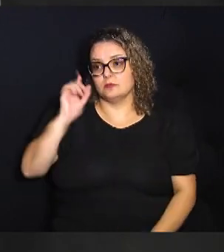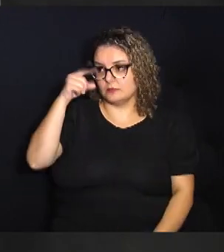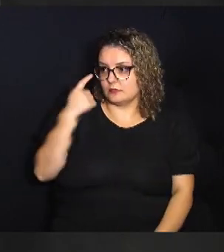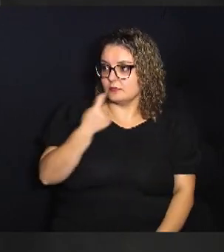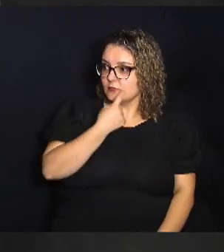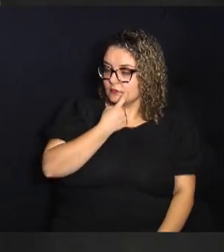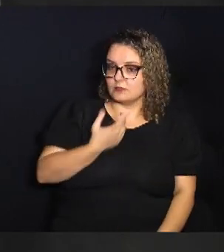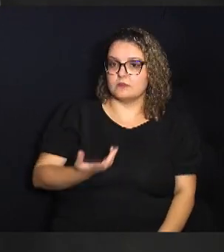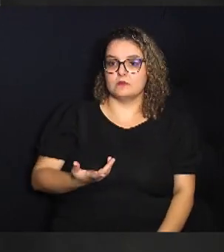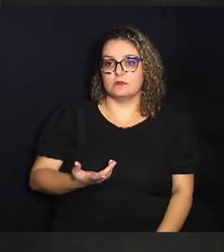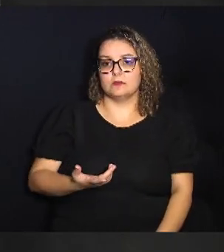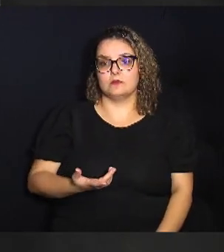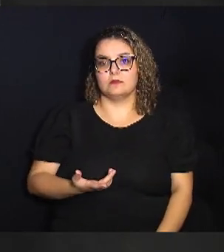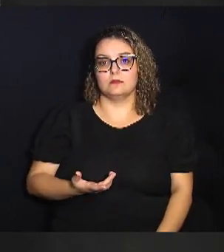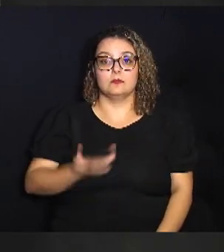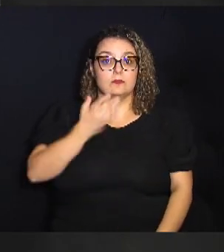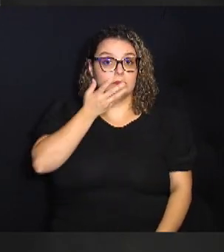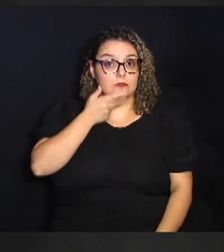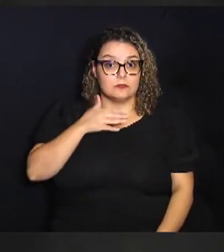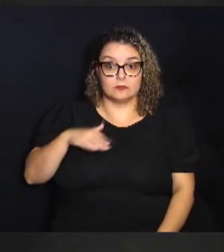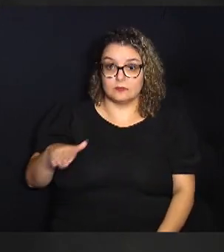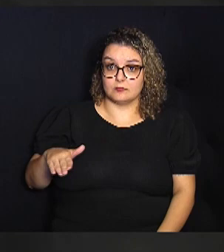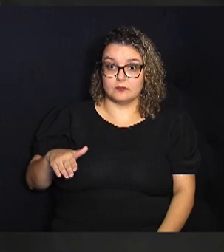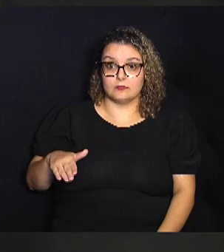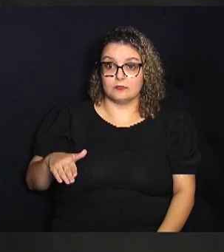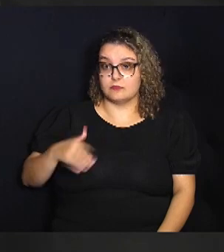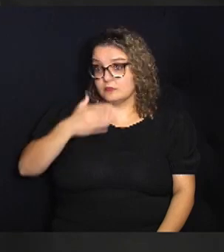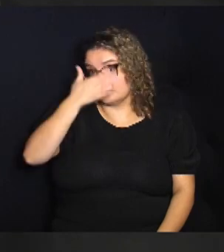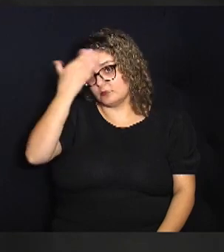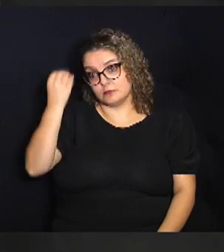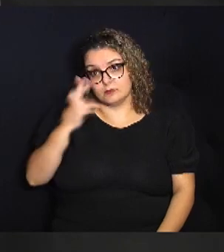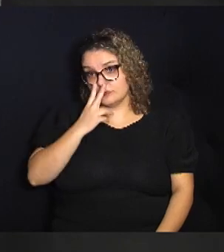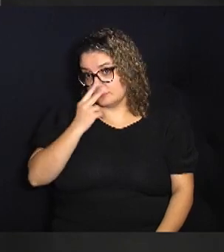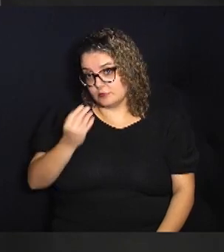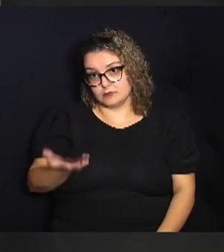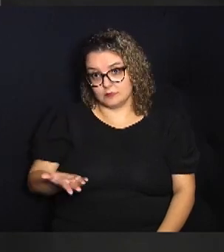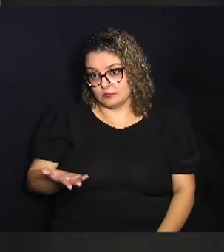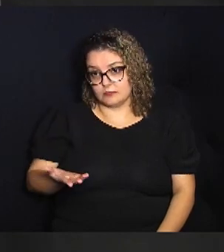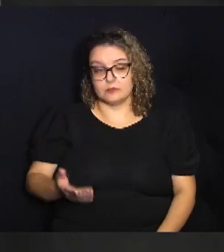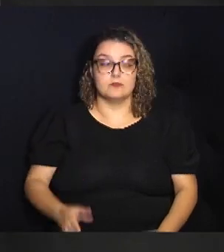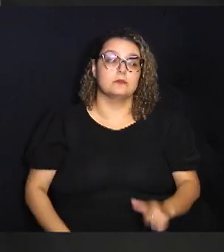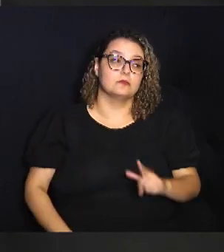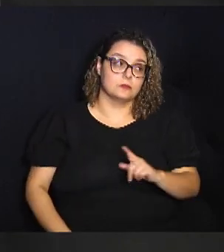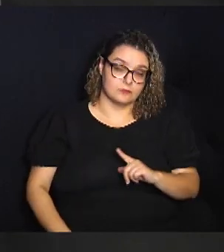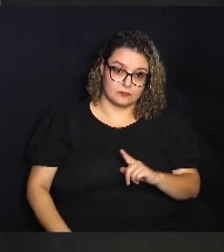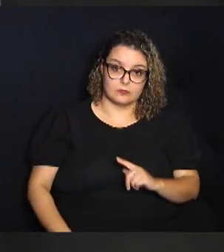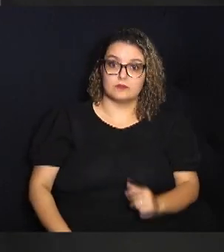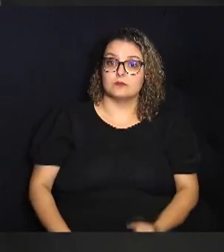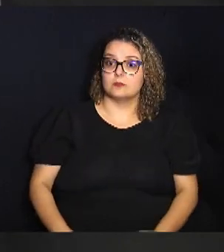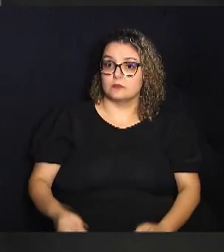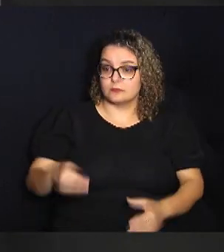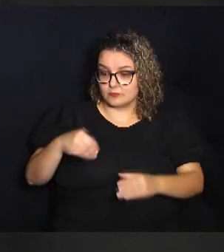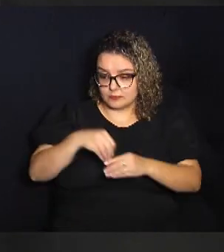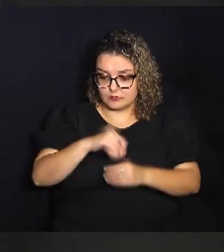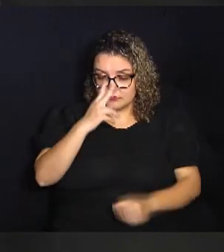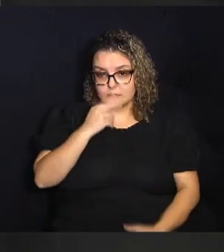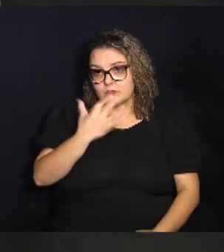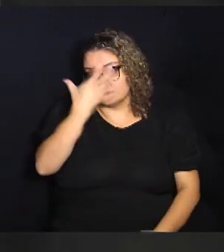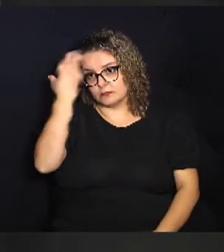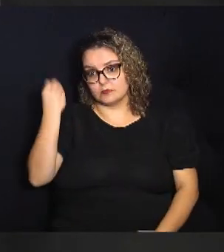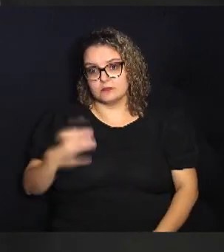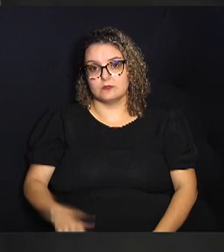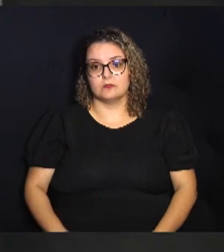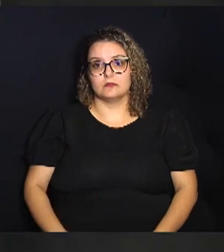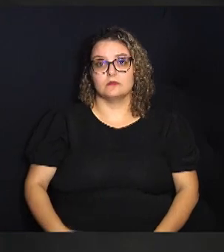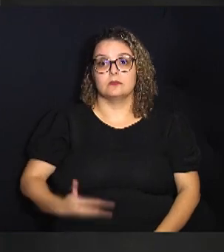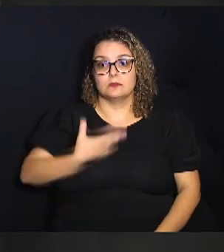casos aí, Mina, de crianças que foram esquecidas dentro da perua. Tivemos dentro da perua. Então o pai ali